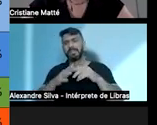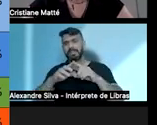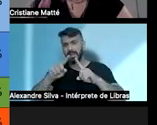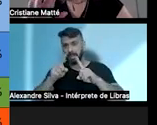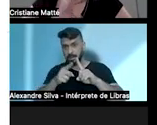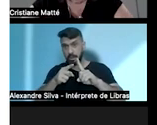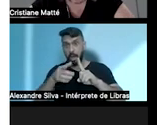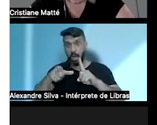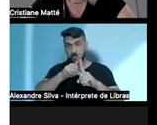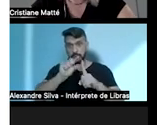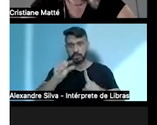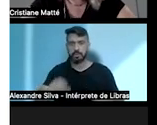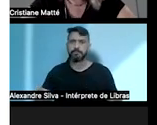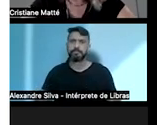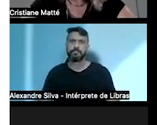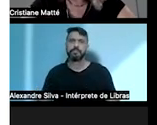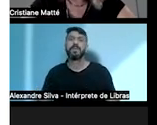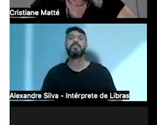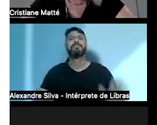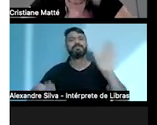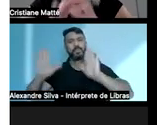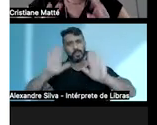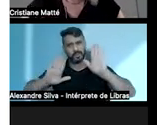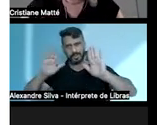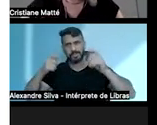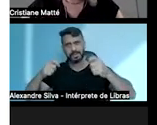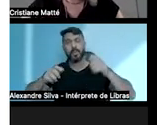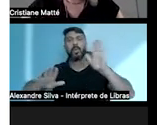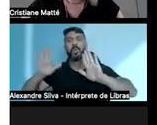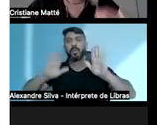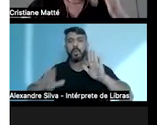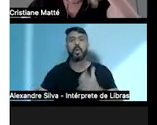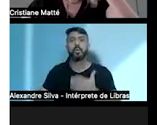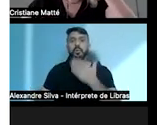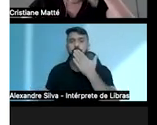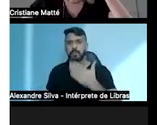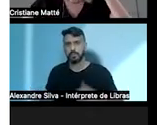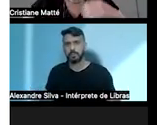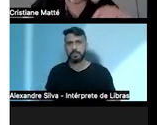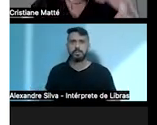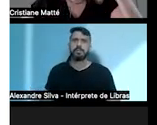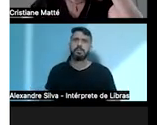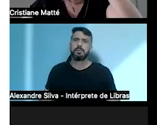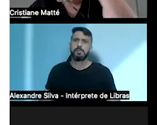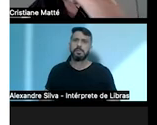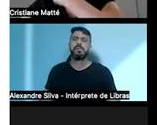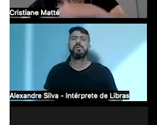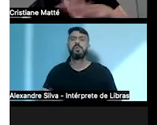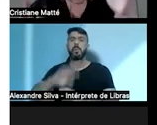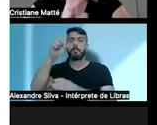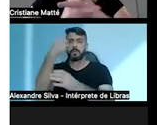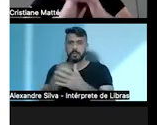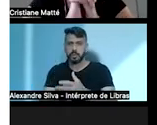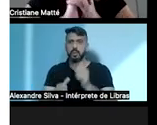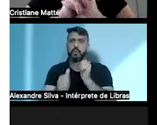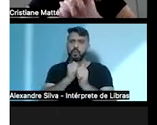tolerado. Entretanto, a gente tem que ter alguns cuidados. Que tipo de exercício eu vou fazer? Ah, eu estou acostumada a jogar basquete, jogar futebol